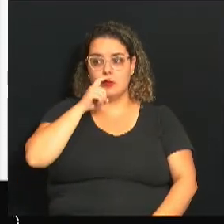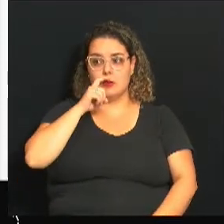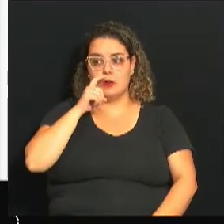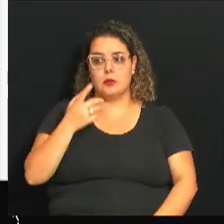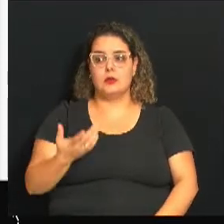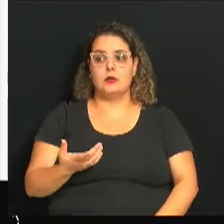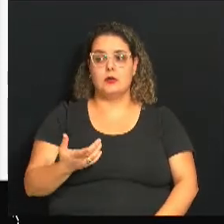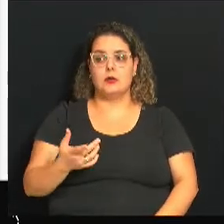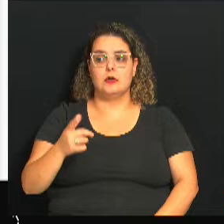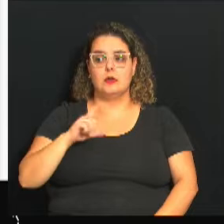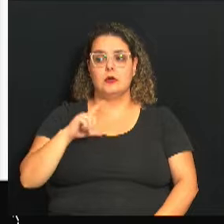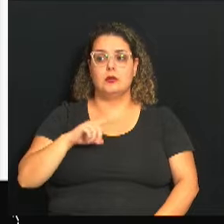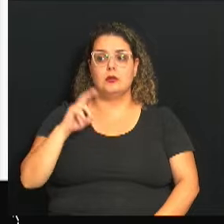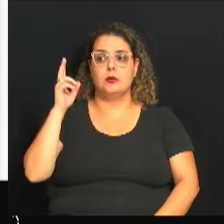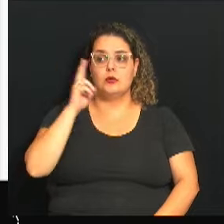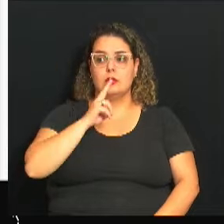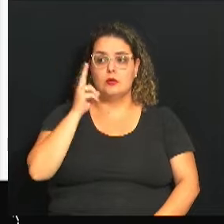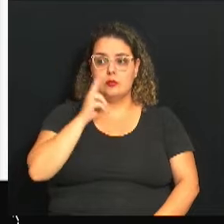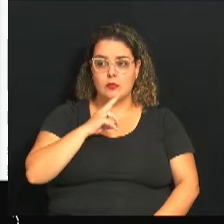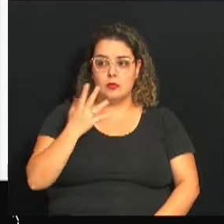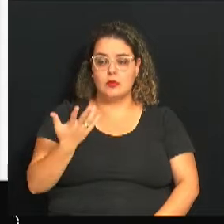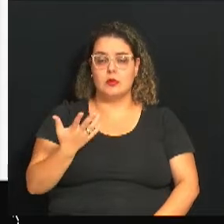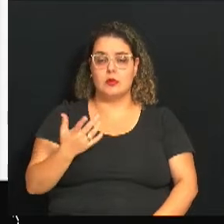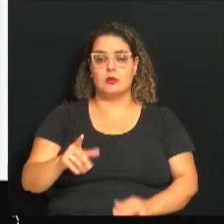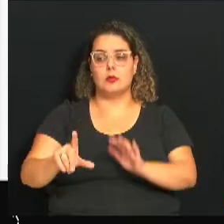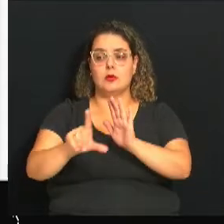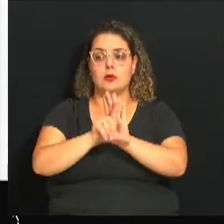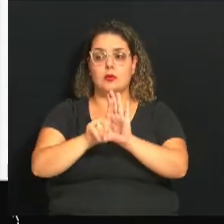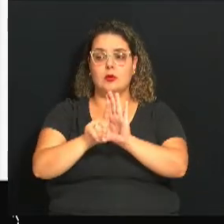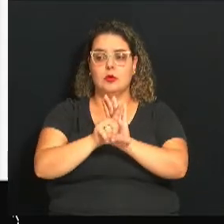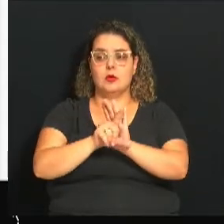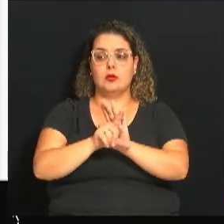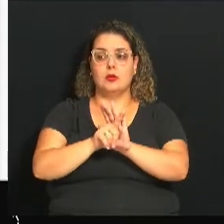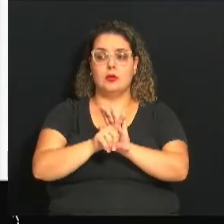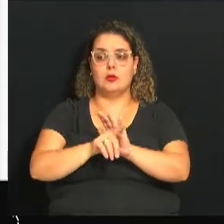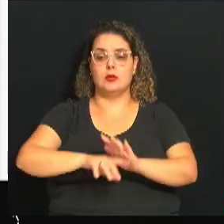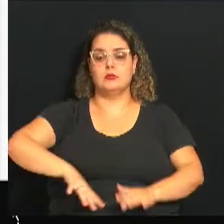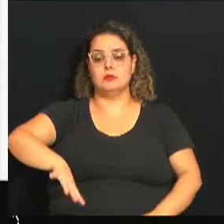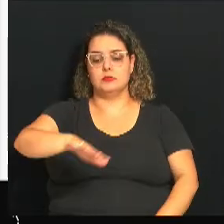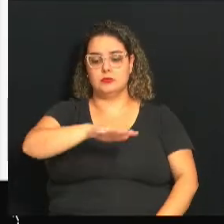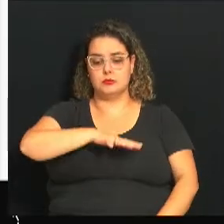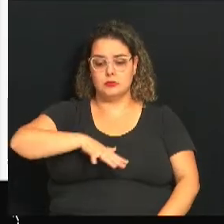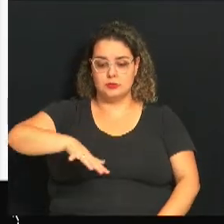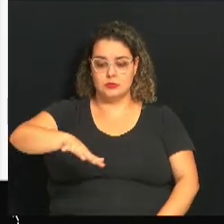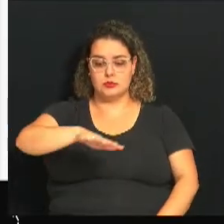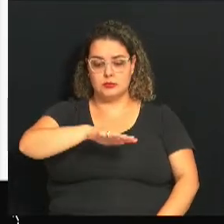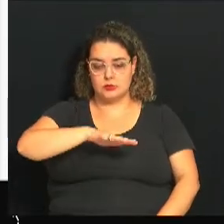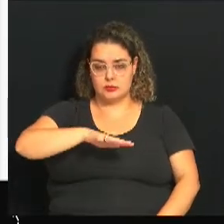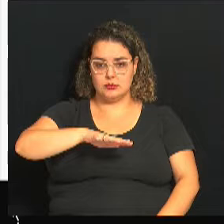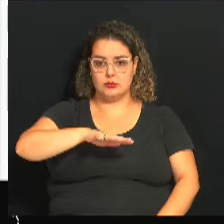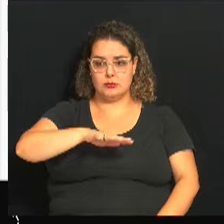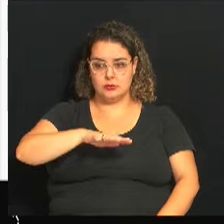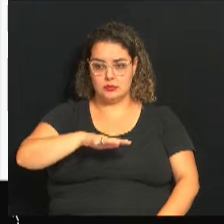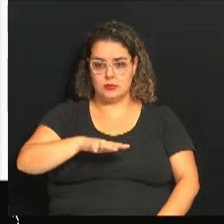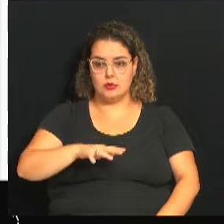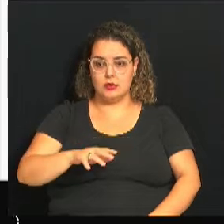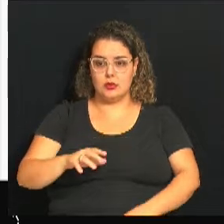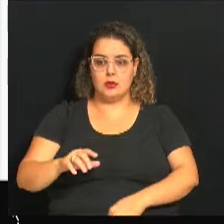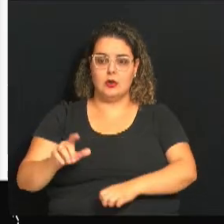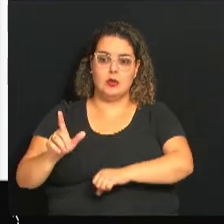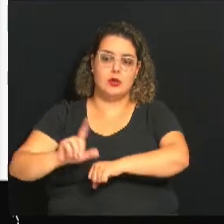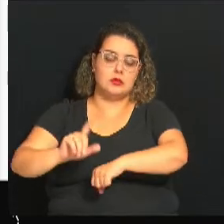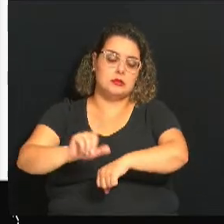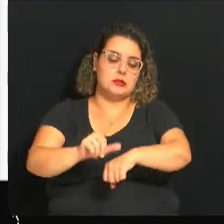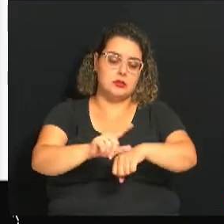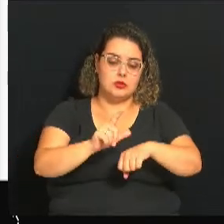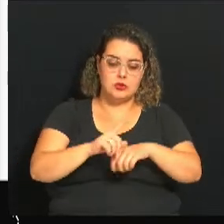de imediato uma lei que acalme aí o mercado para a gente poder possibilitar que esses empreendimentos, que